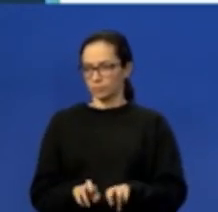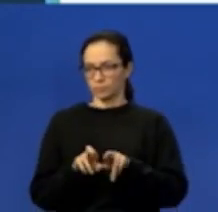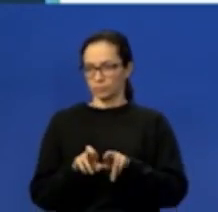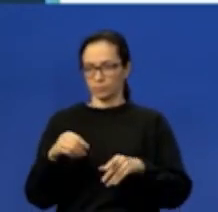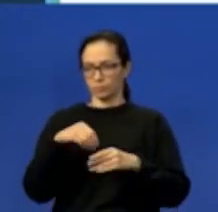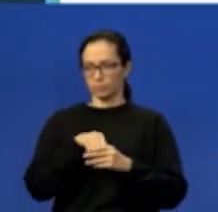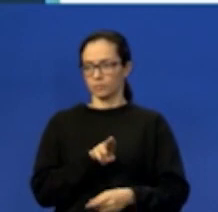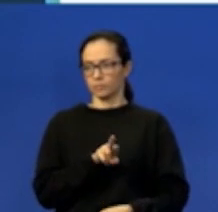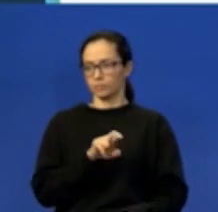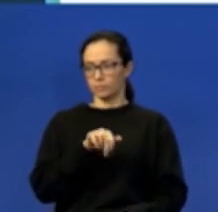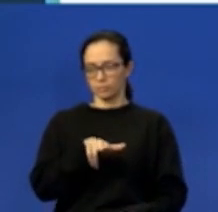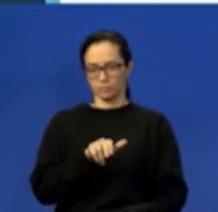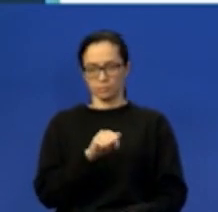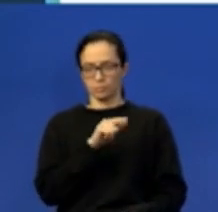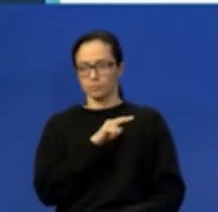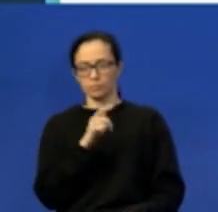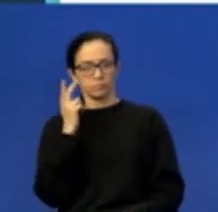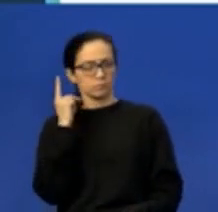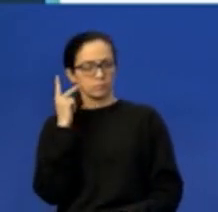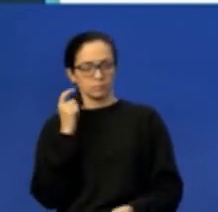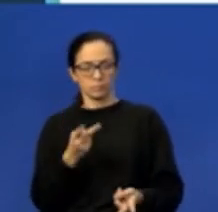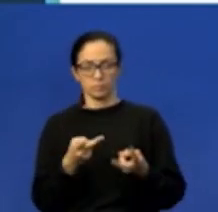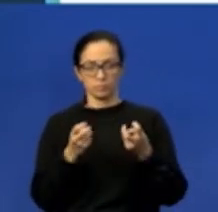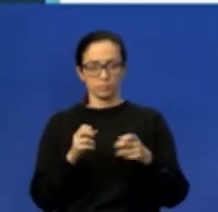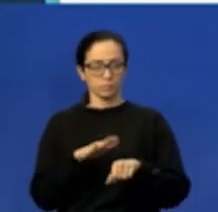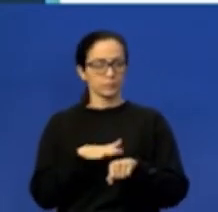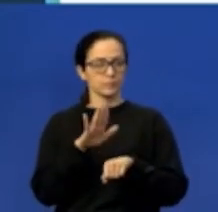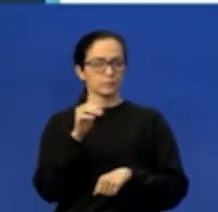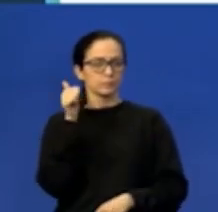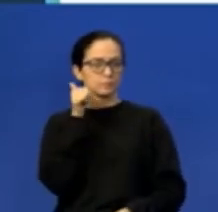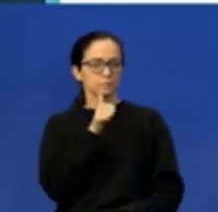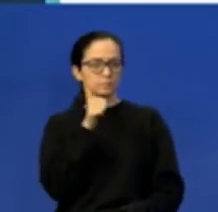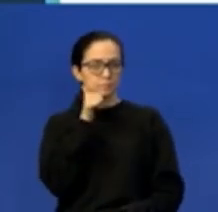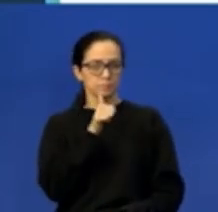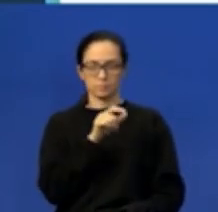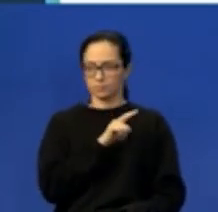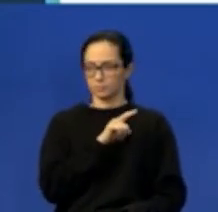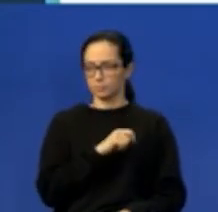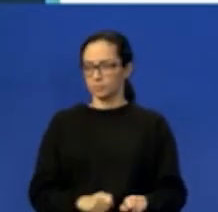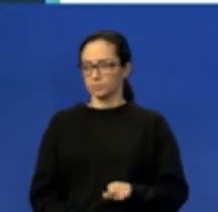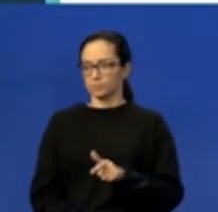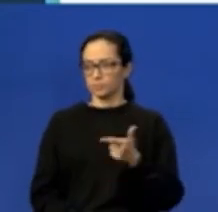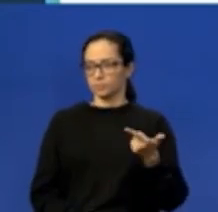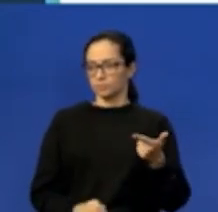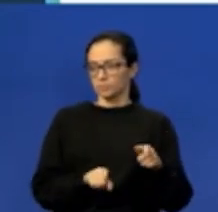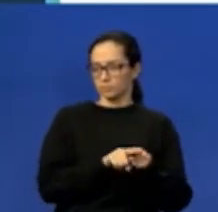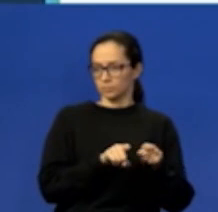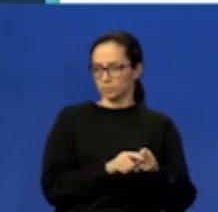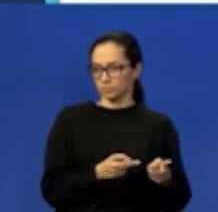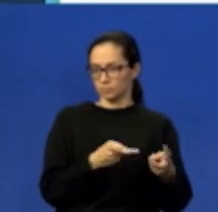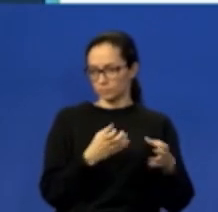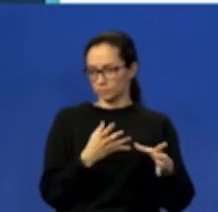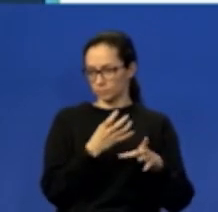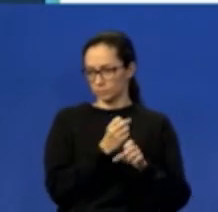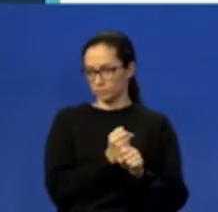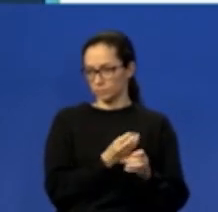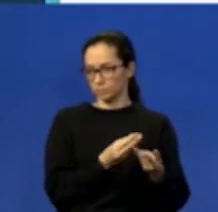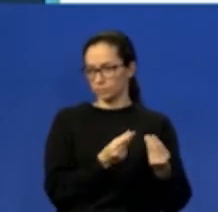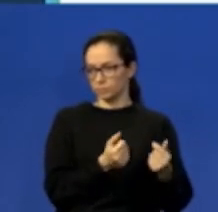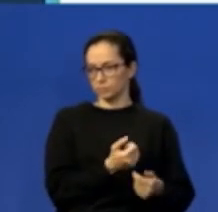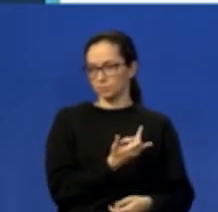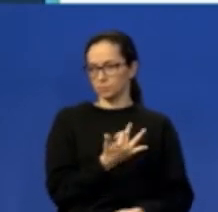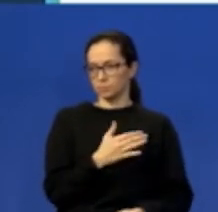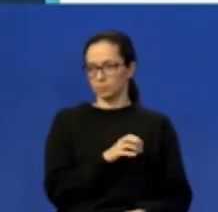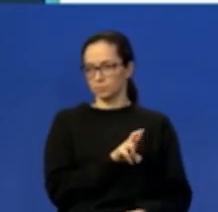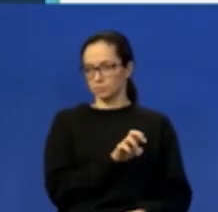na urina é considerada normal, principalmente em mulheres. E a clearance, que significa que a depuração da creatinina para a mensuração